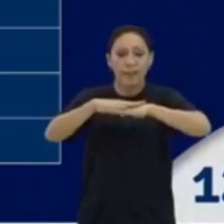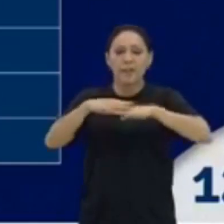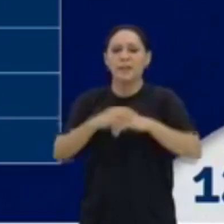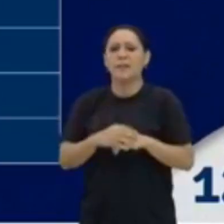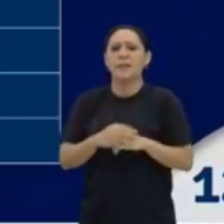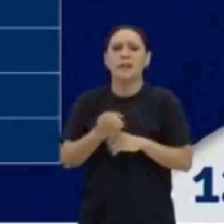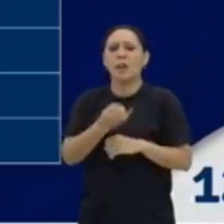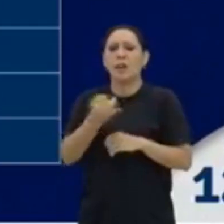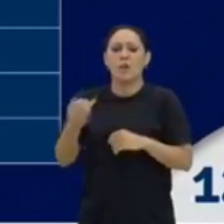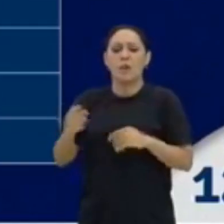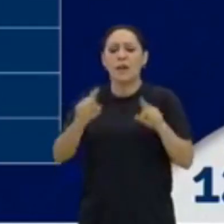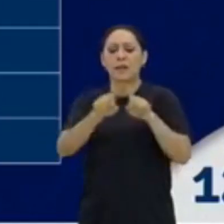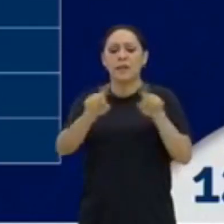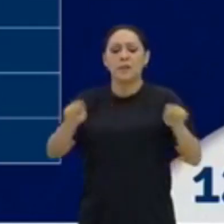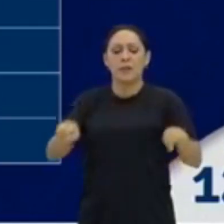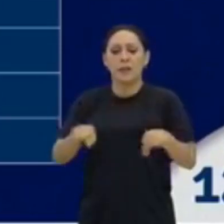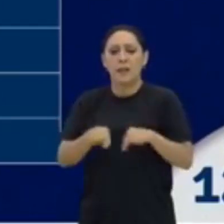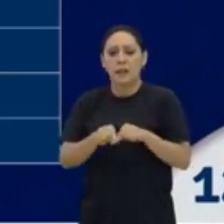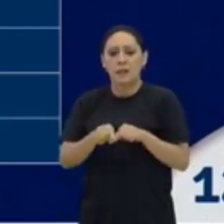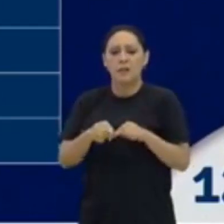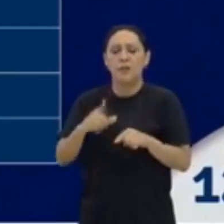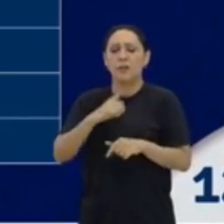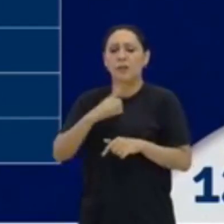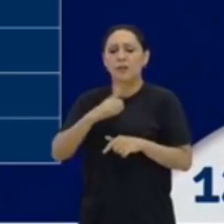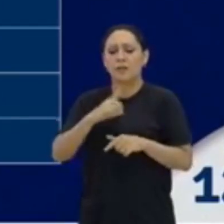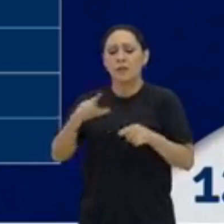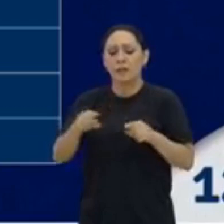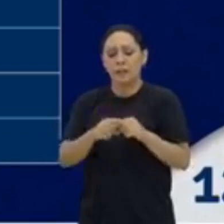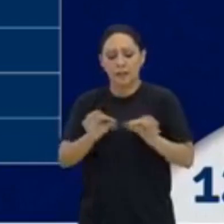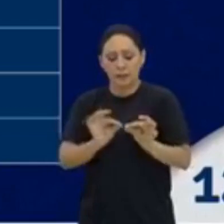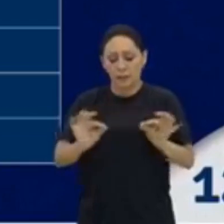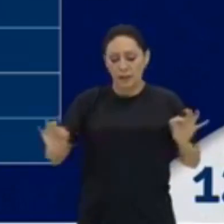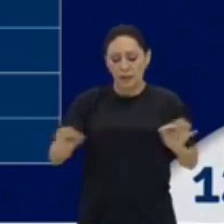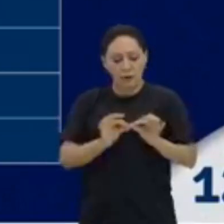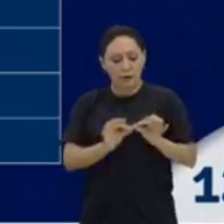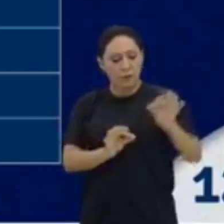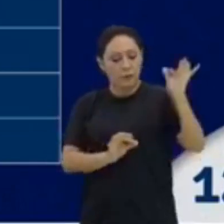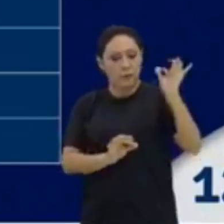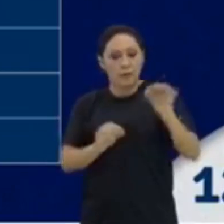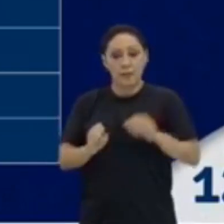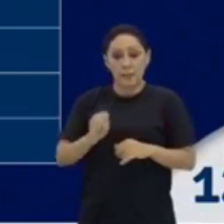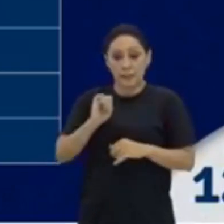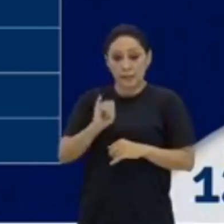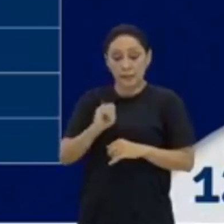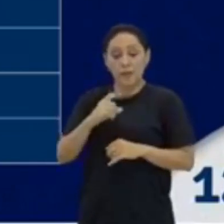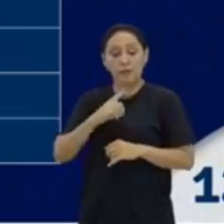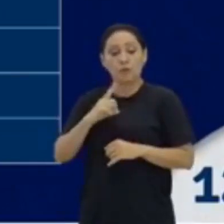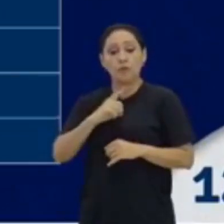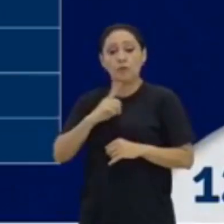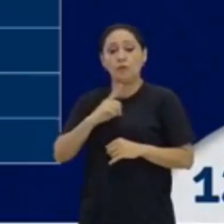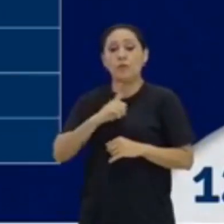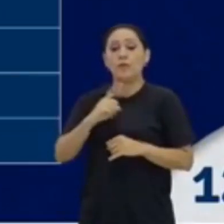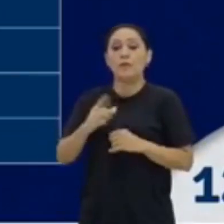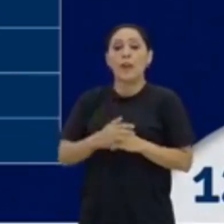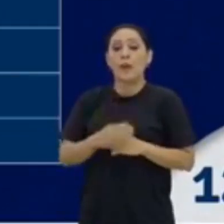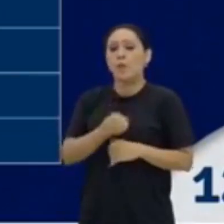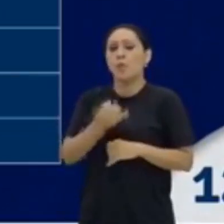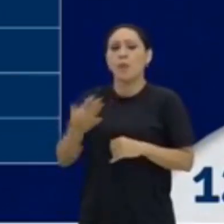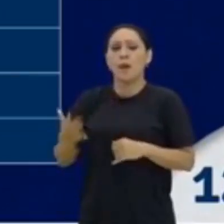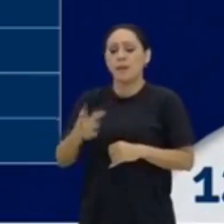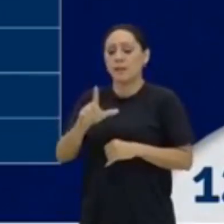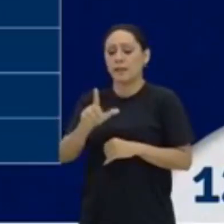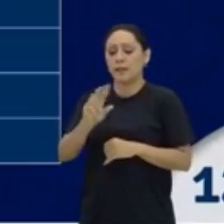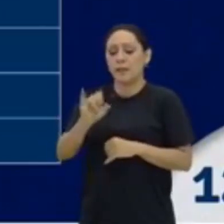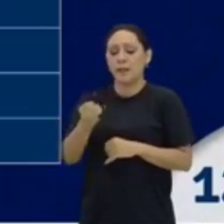quantas lajotas tem aí na largura e quantas lajotas, se tiver lajota aí o piso de vocês, e quantas lajotas existem